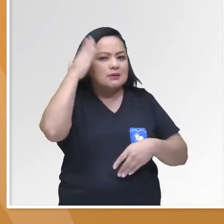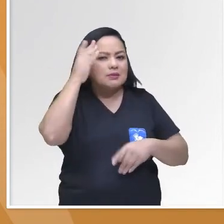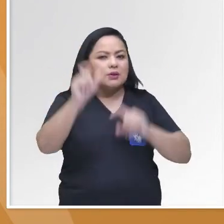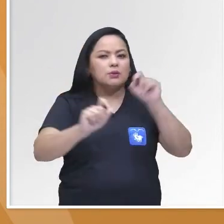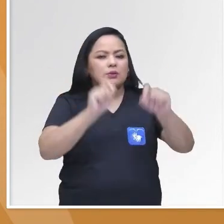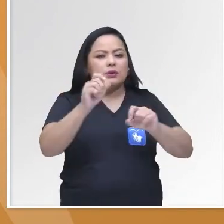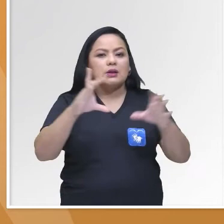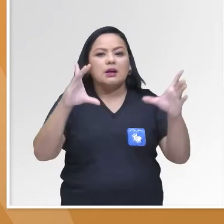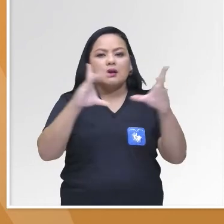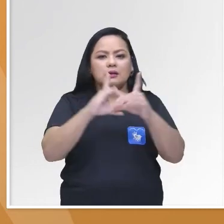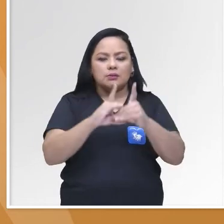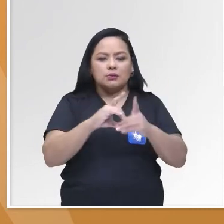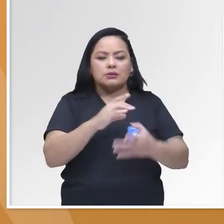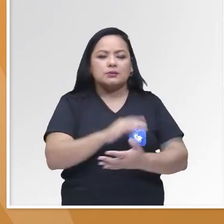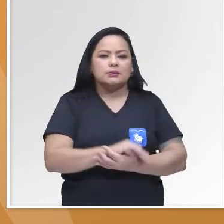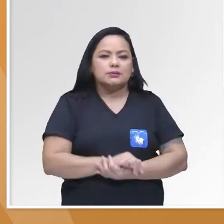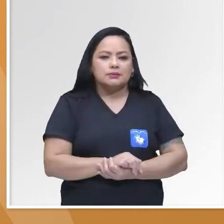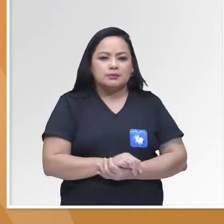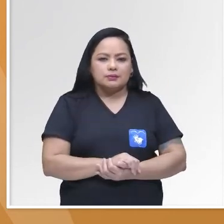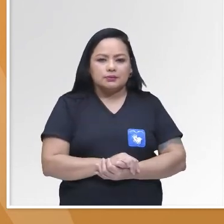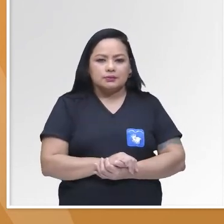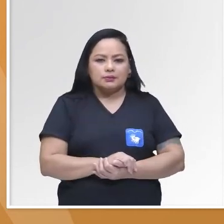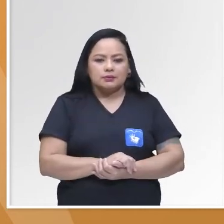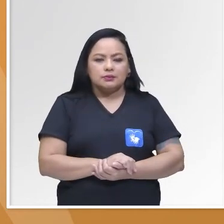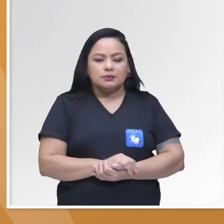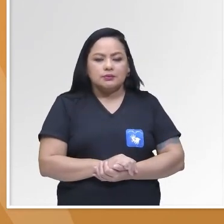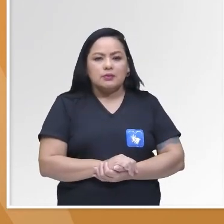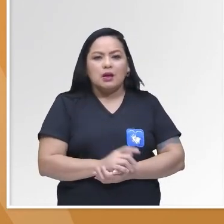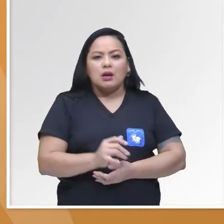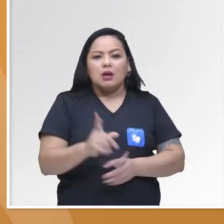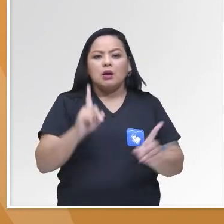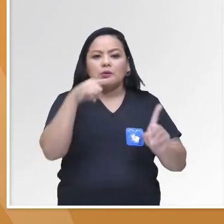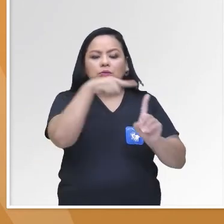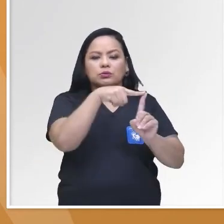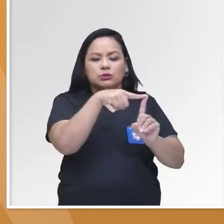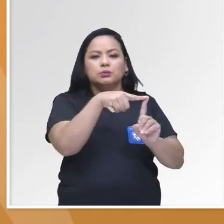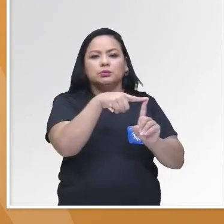é democracia? É um modelo